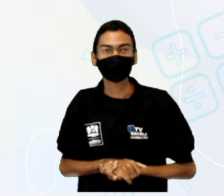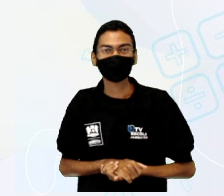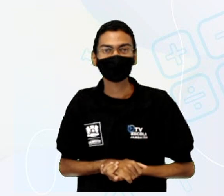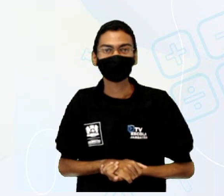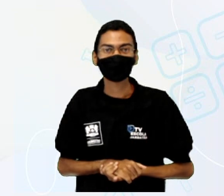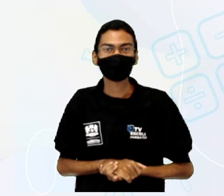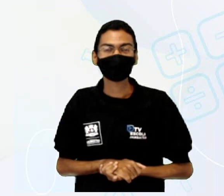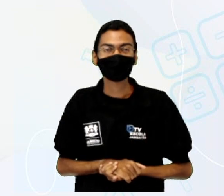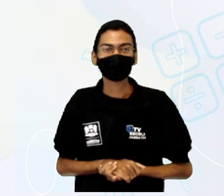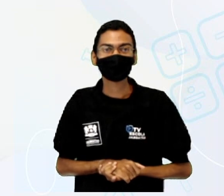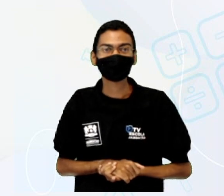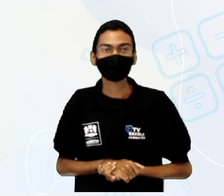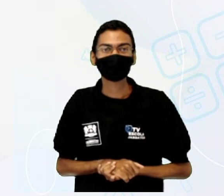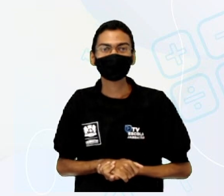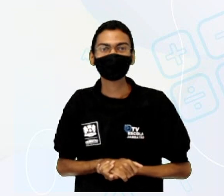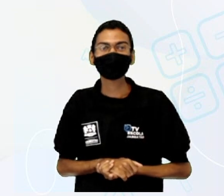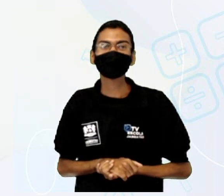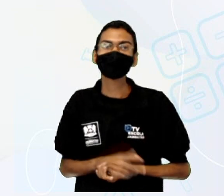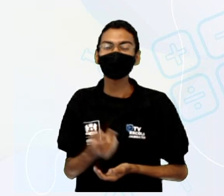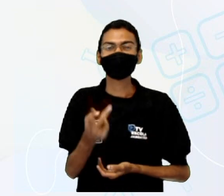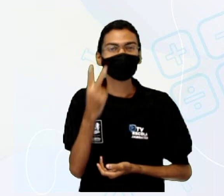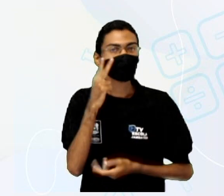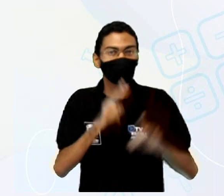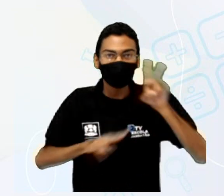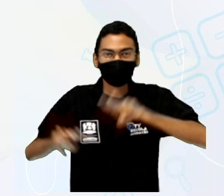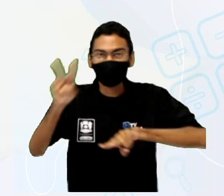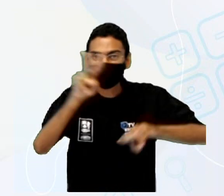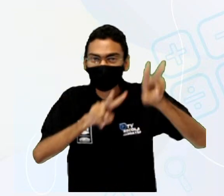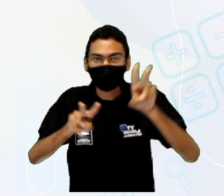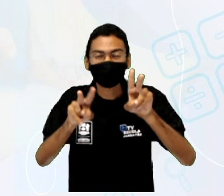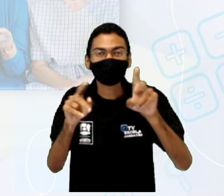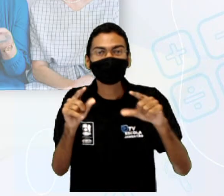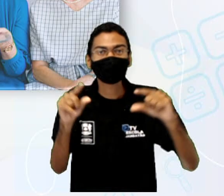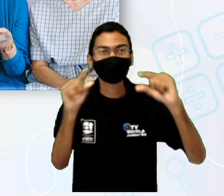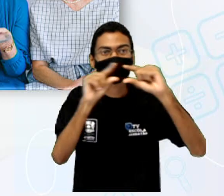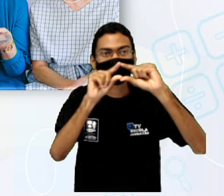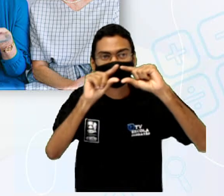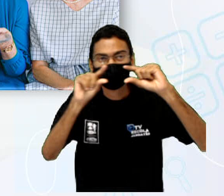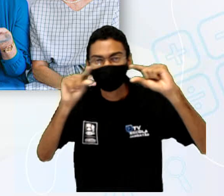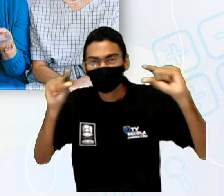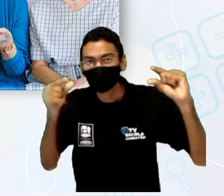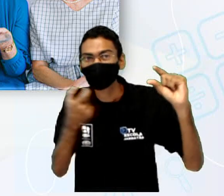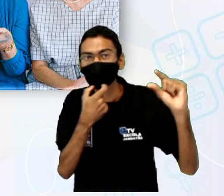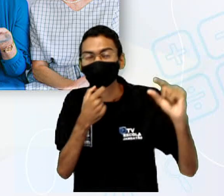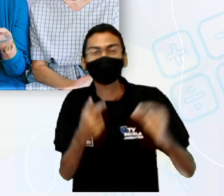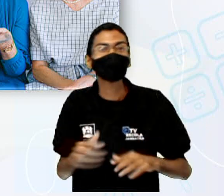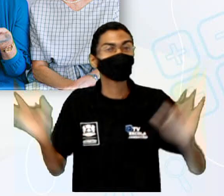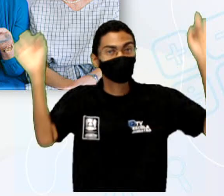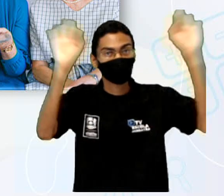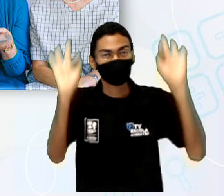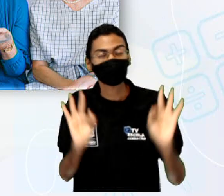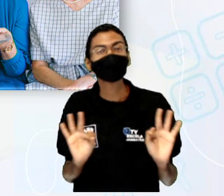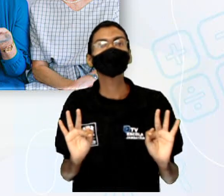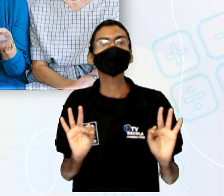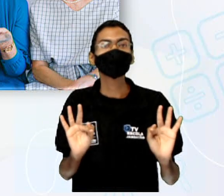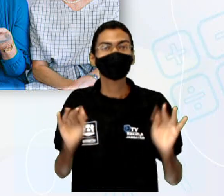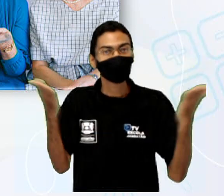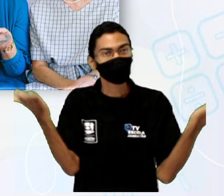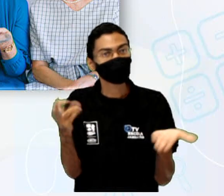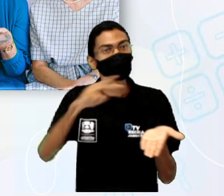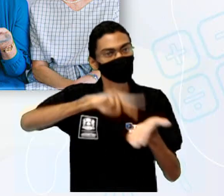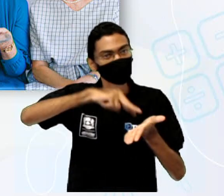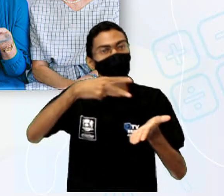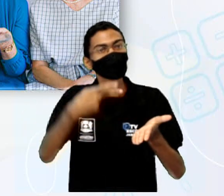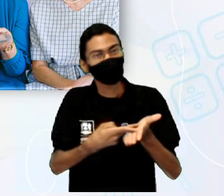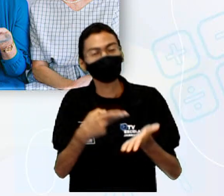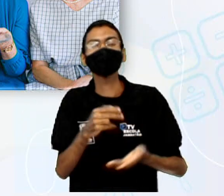I am happy today. Eu estou feliz hoje. She is 85 years